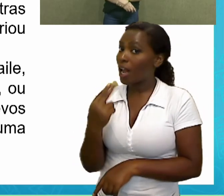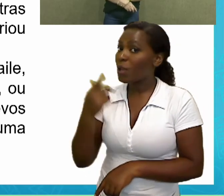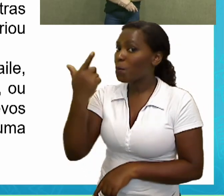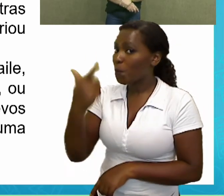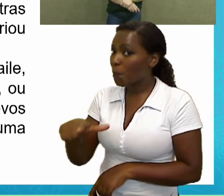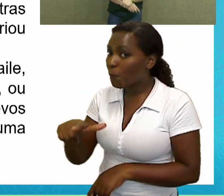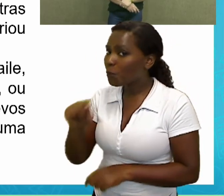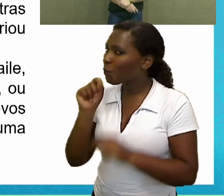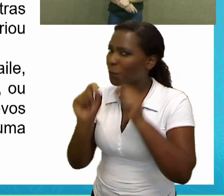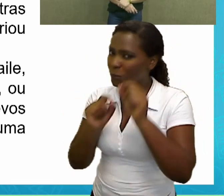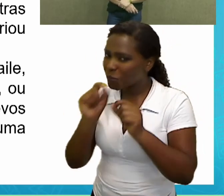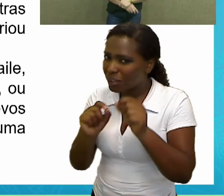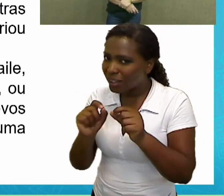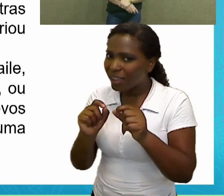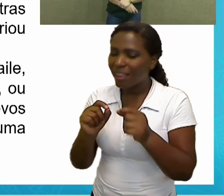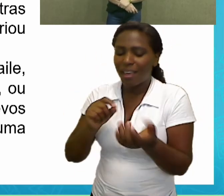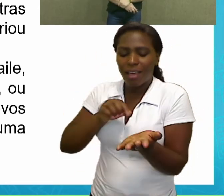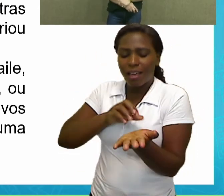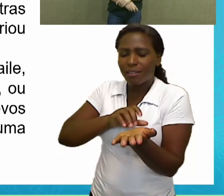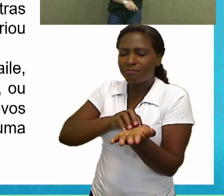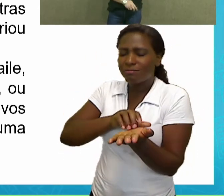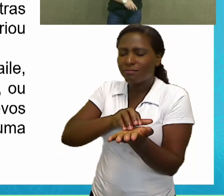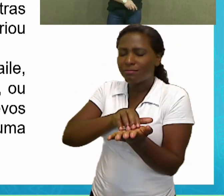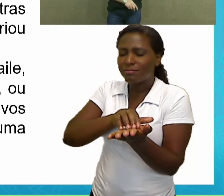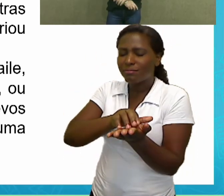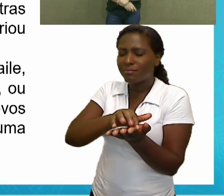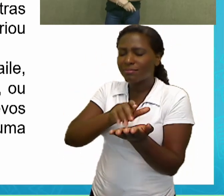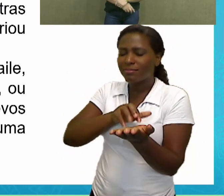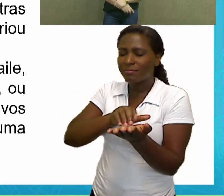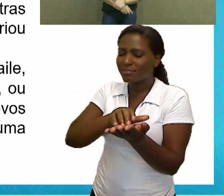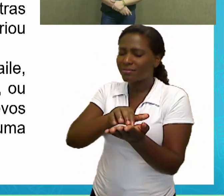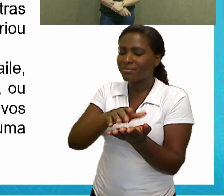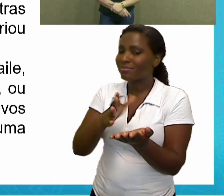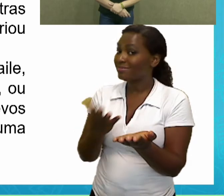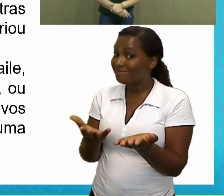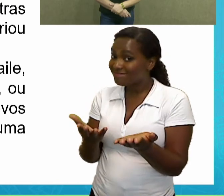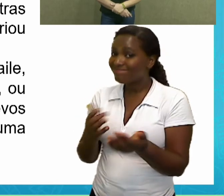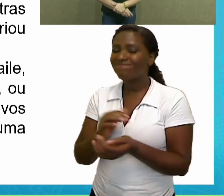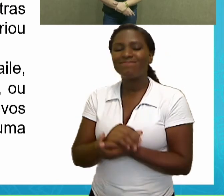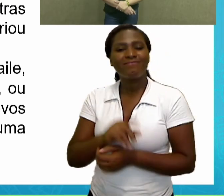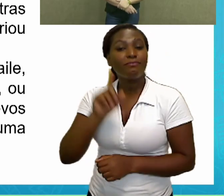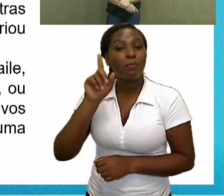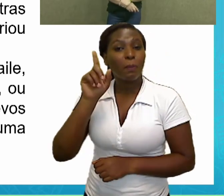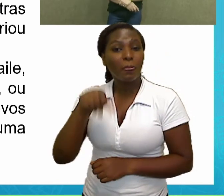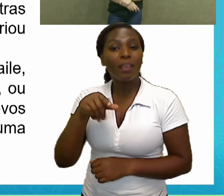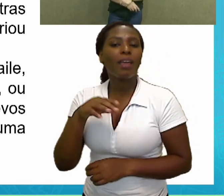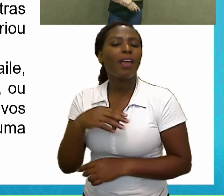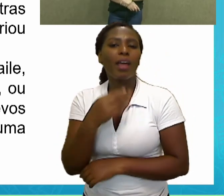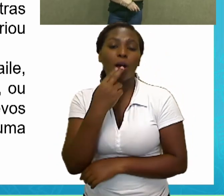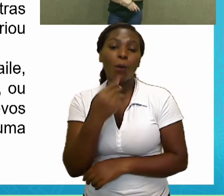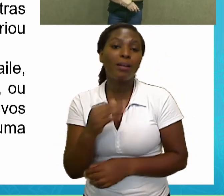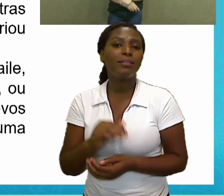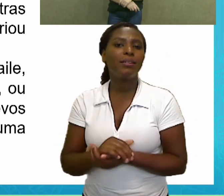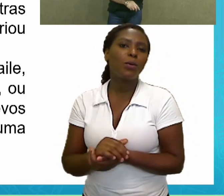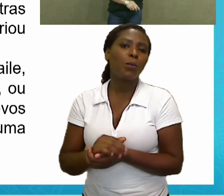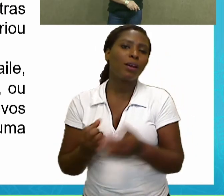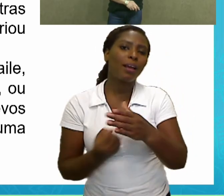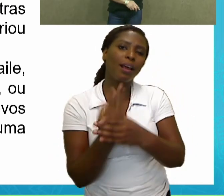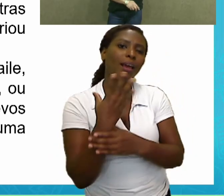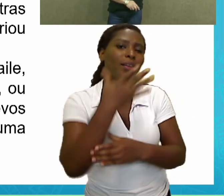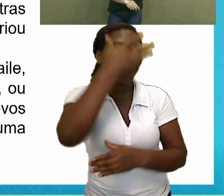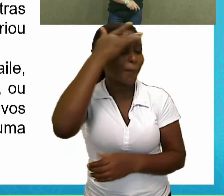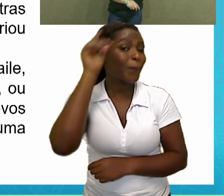para deficientes visuais. Louis perdeu a visão quando era criança,